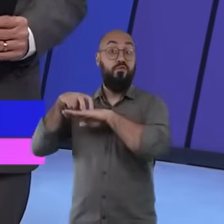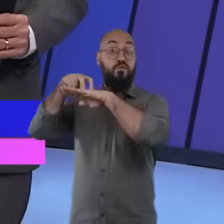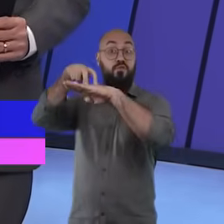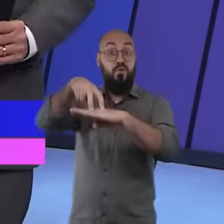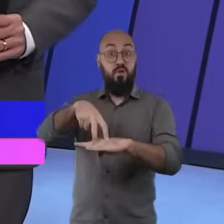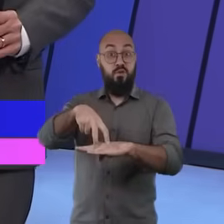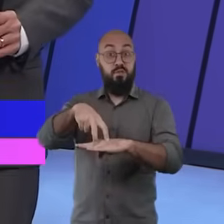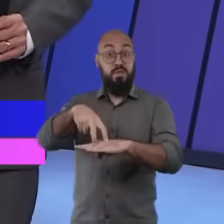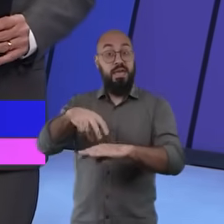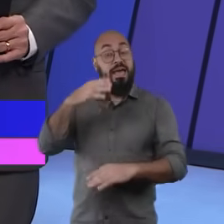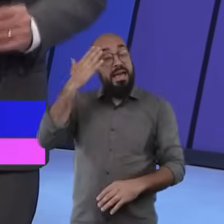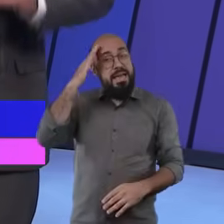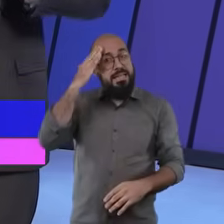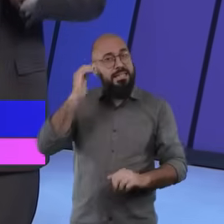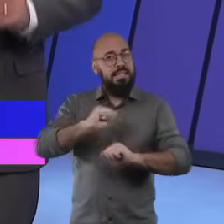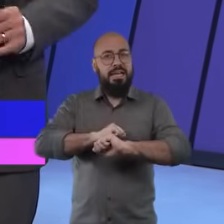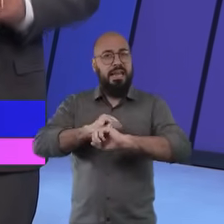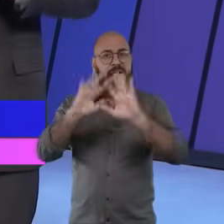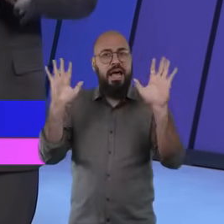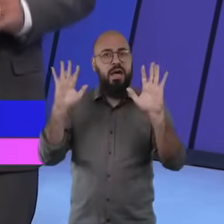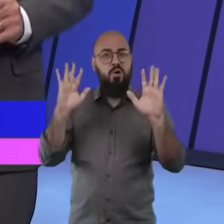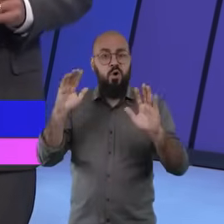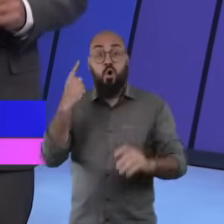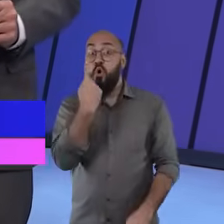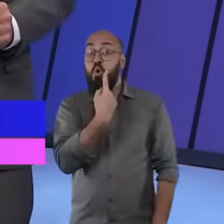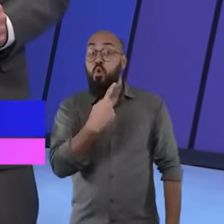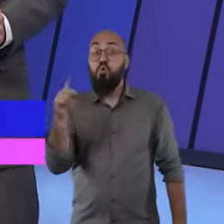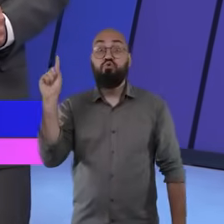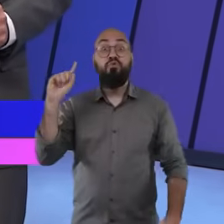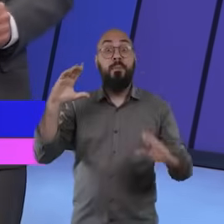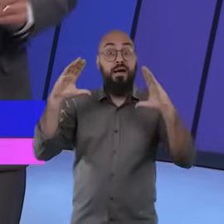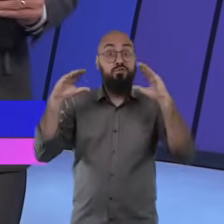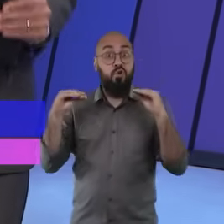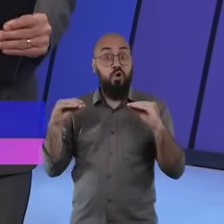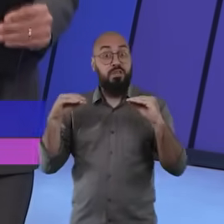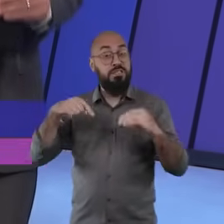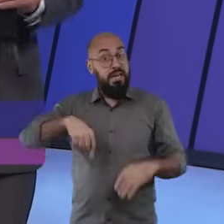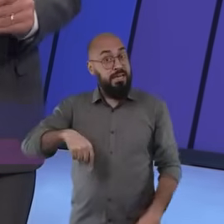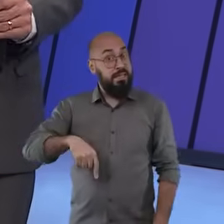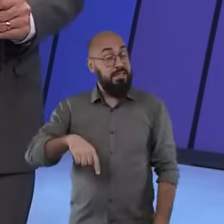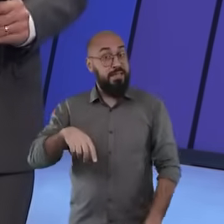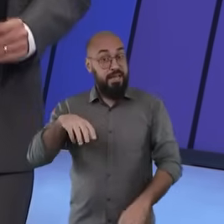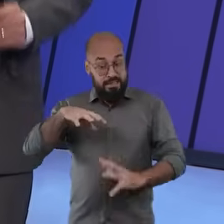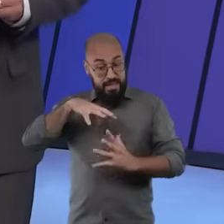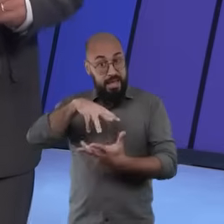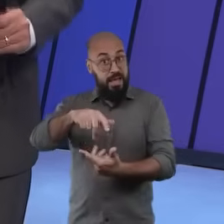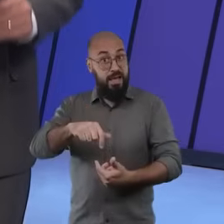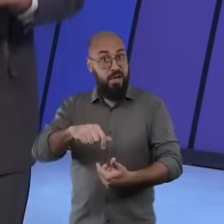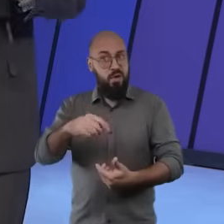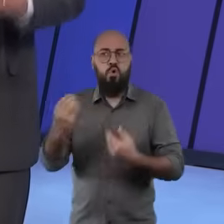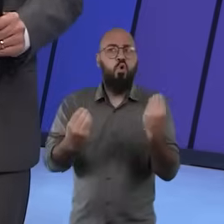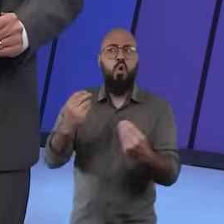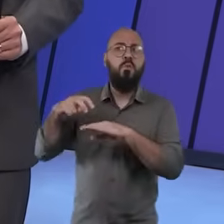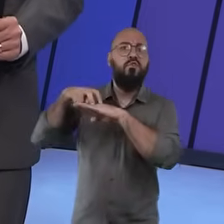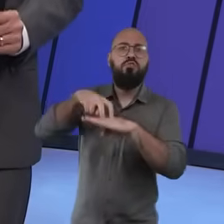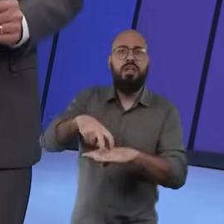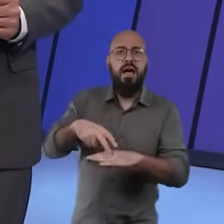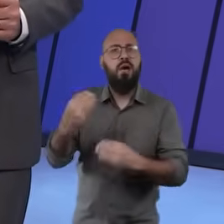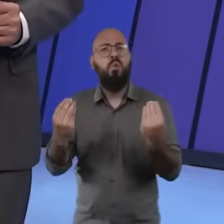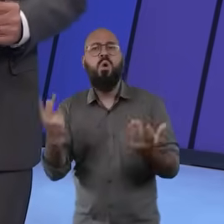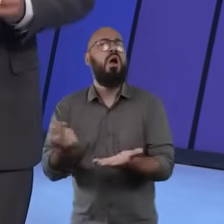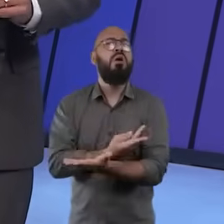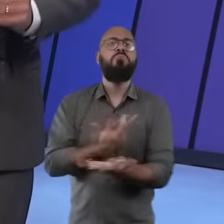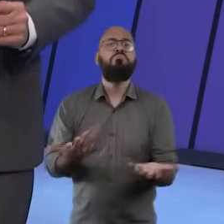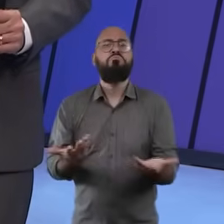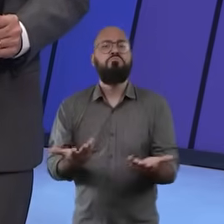de Jesus. Vamos entender a última noite na Terra. Como Jesus vai voltar? Quando ele vai voltar? Para